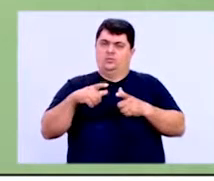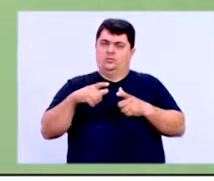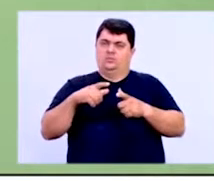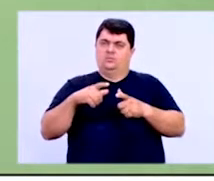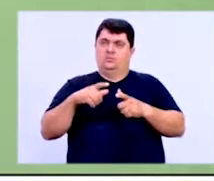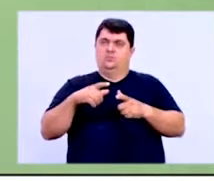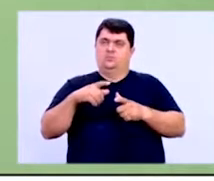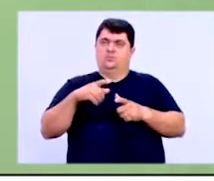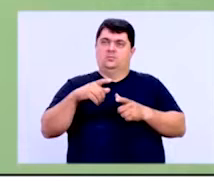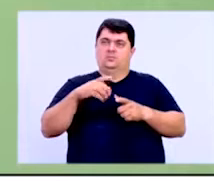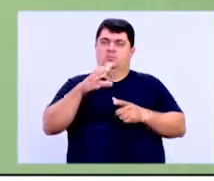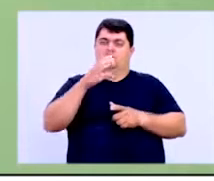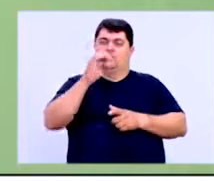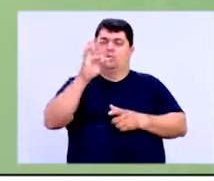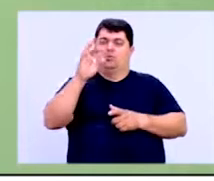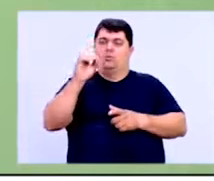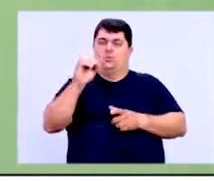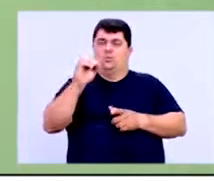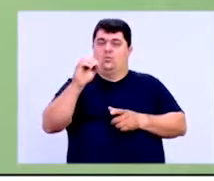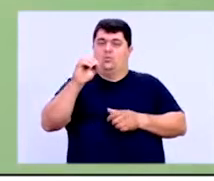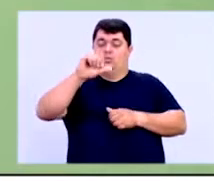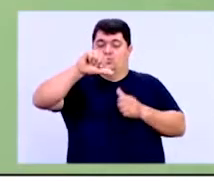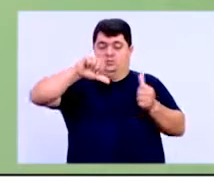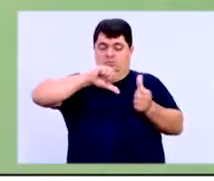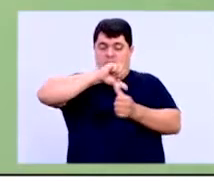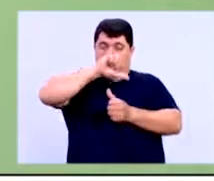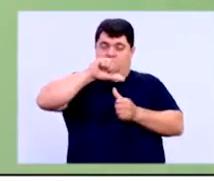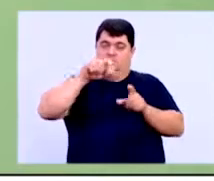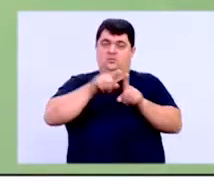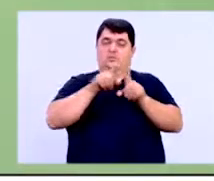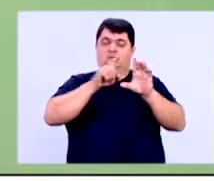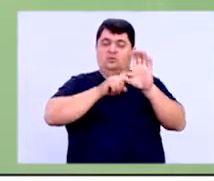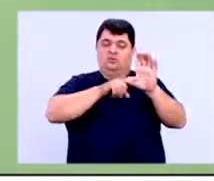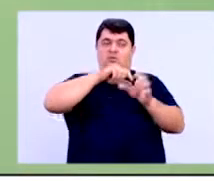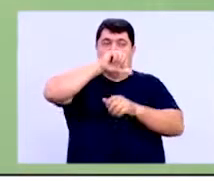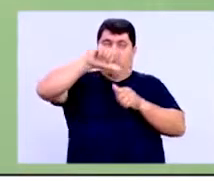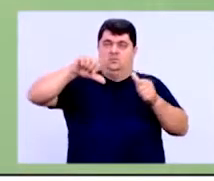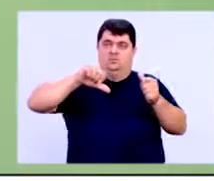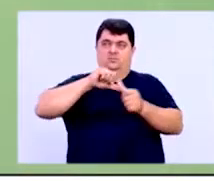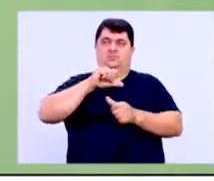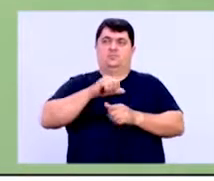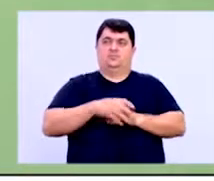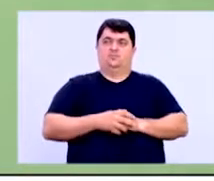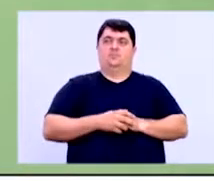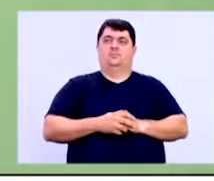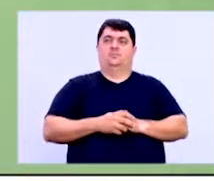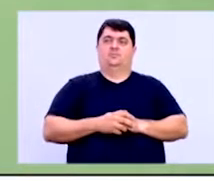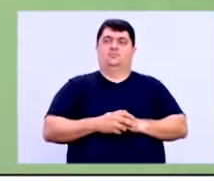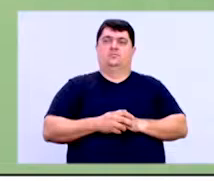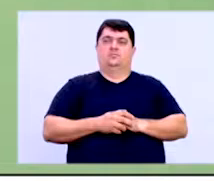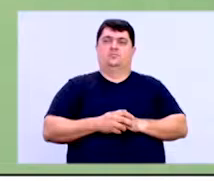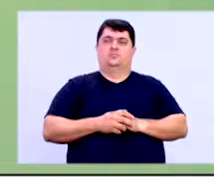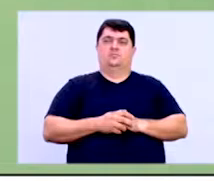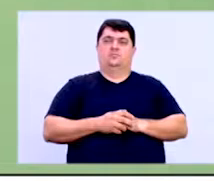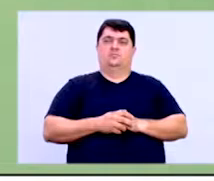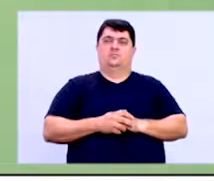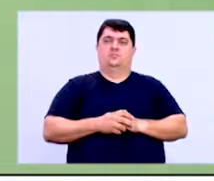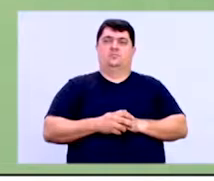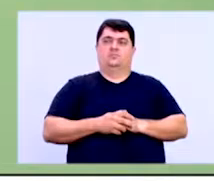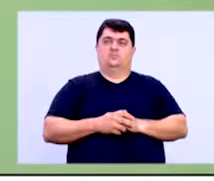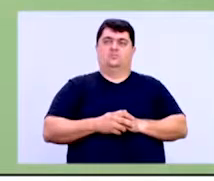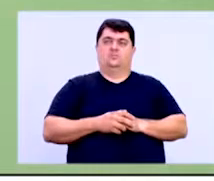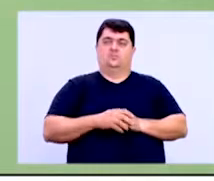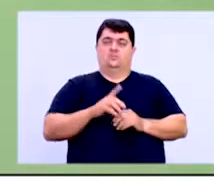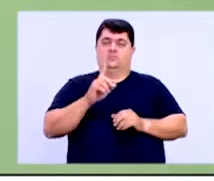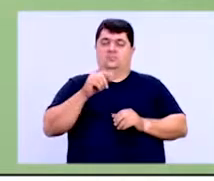professor? Custo, lembra aqui, ó? Custos e despesas variáveis, 40 mais 10. Ou seja, nesse produto